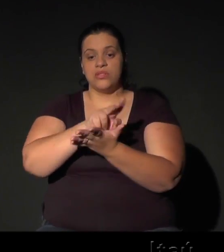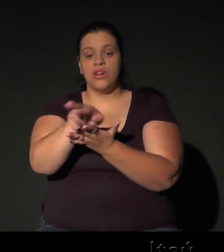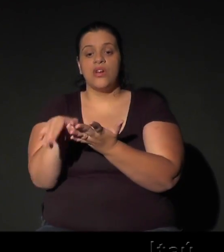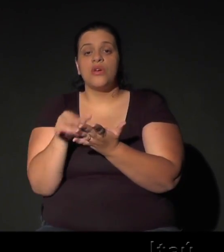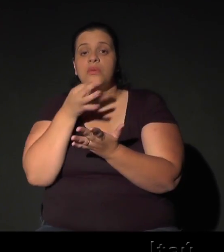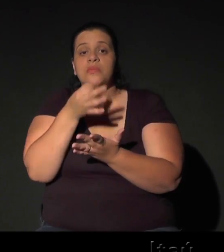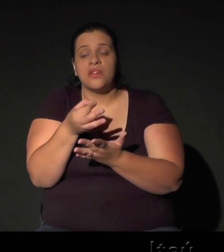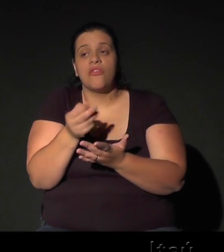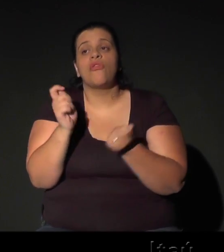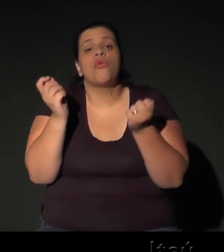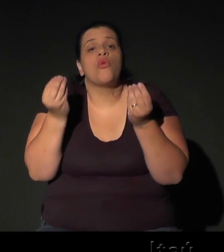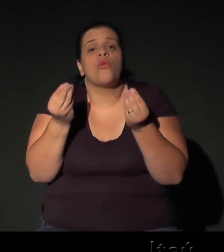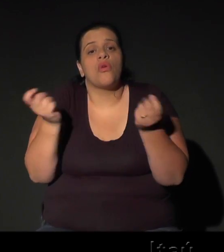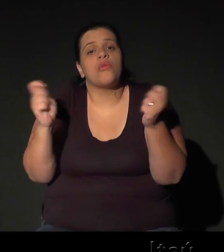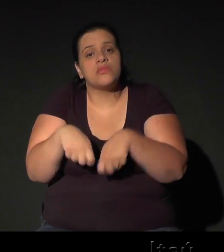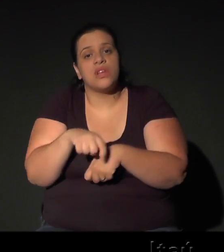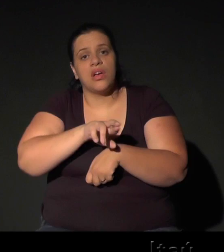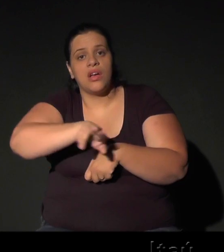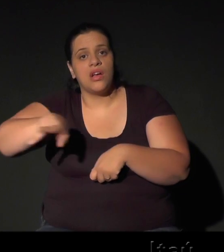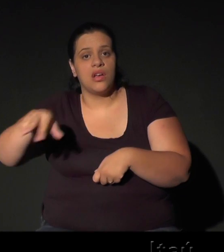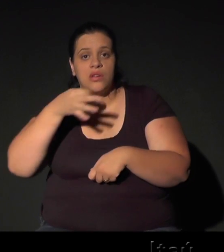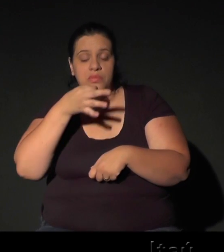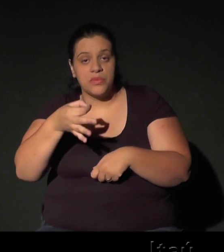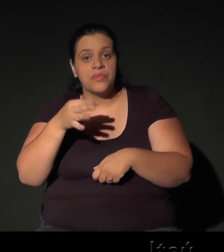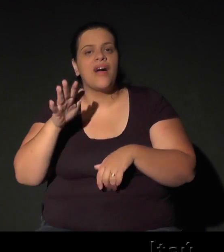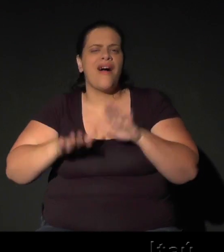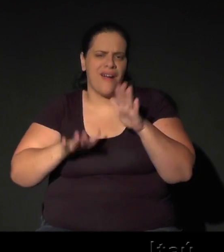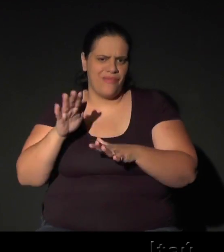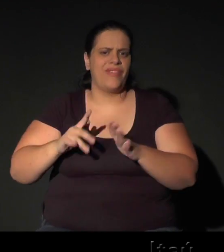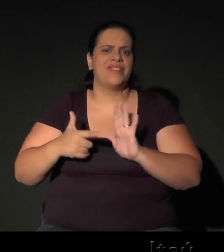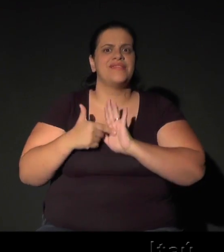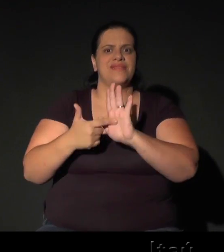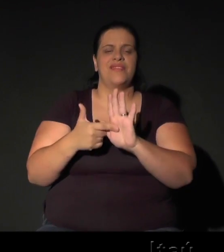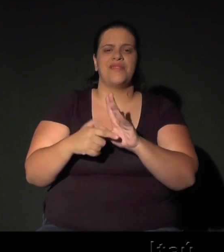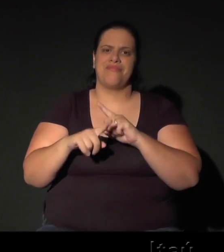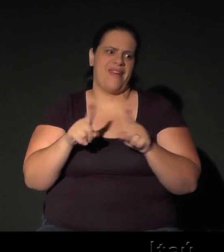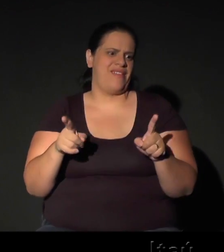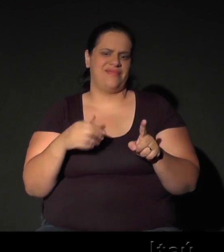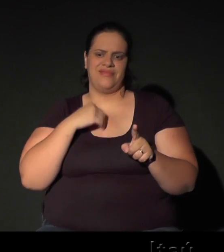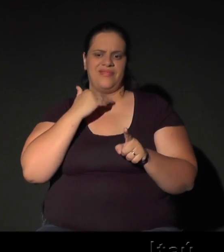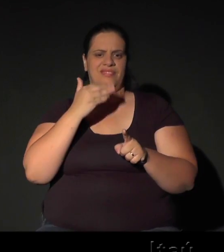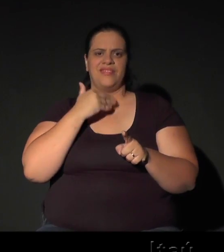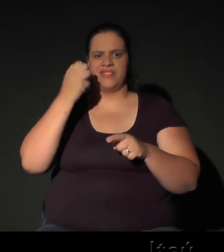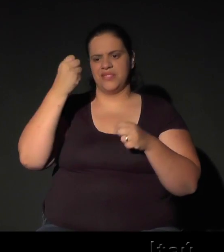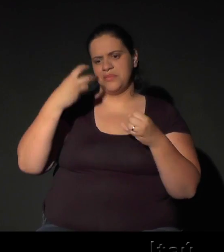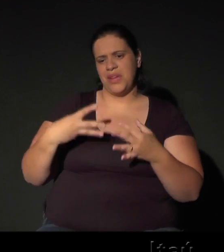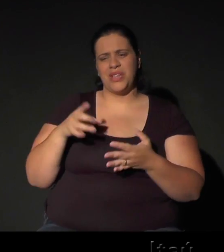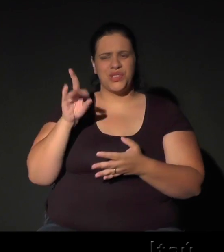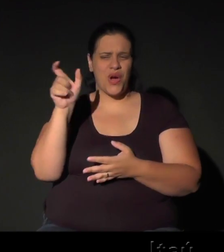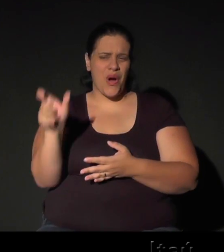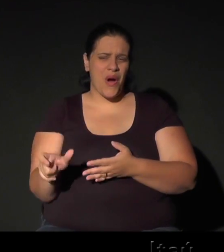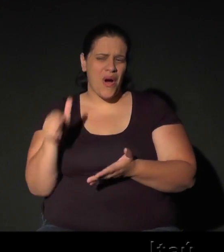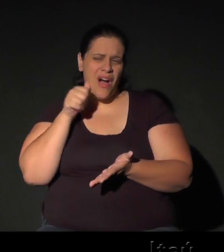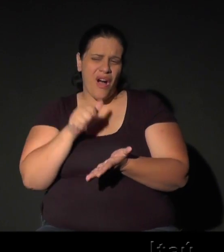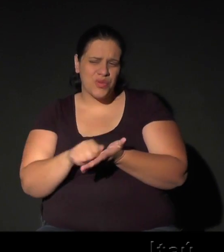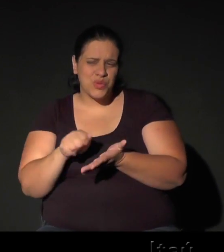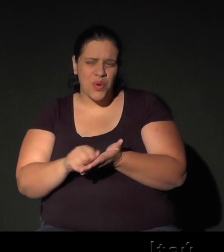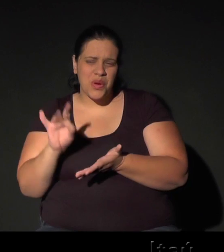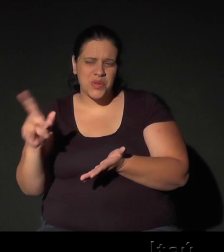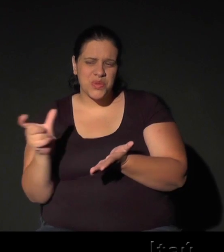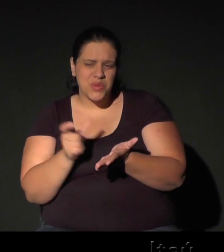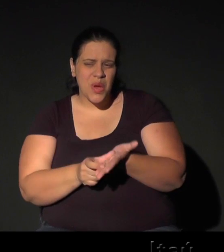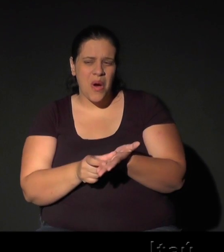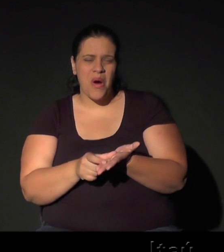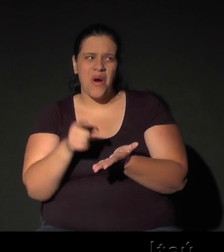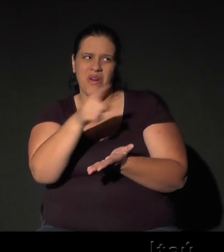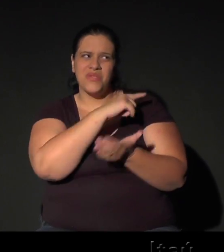quem que vai trazer né e muitas vezes a gente traz mas ah a gente ai mas eu não vou falar só dessa autora porque aí